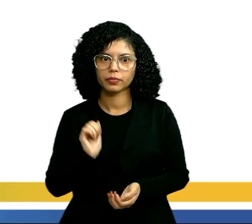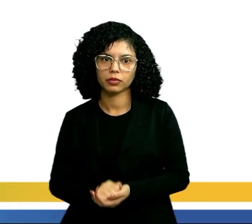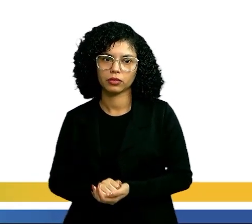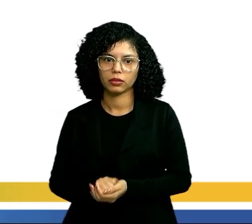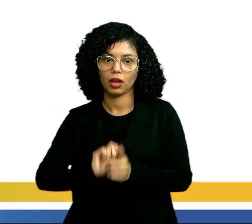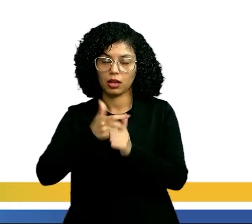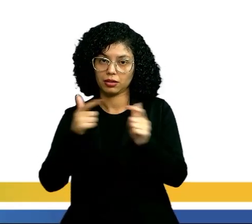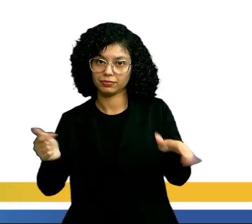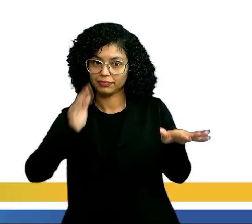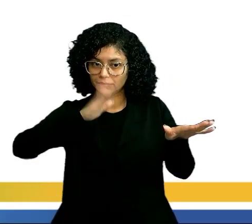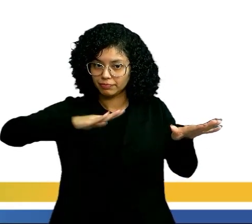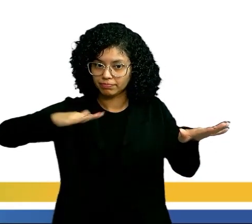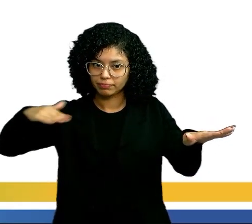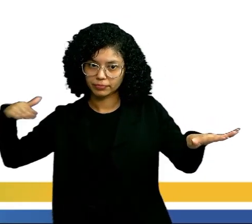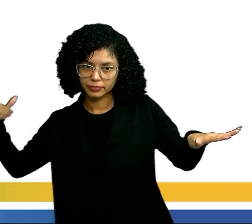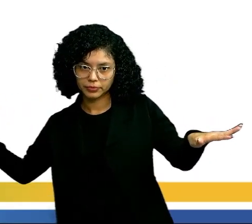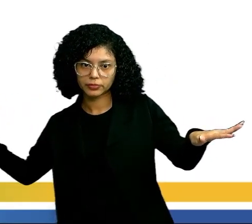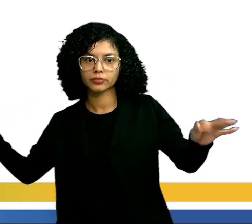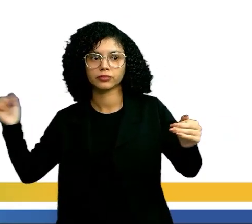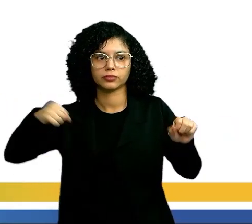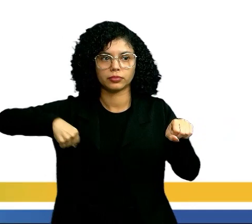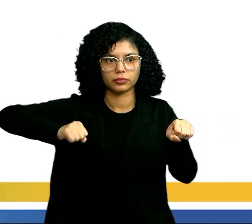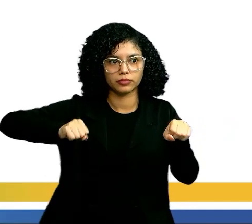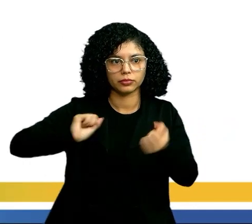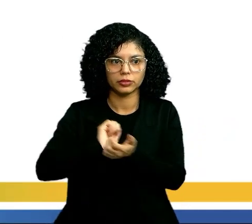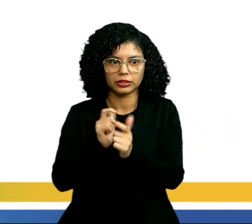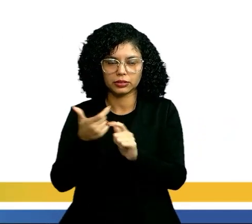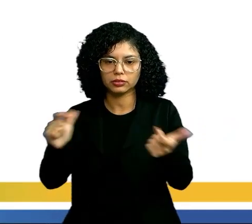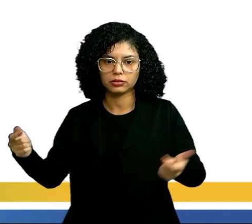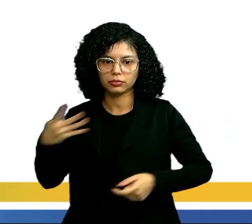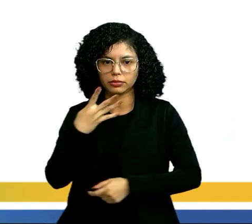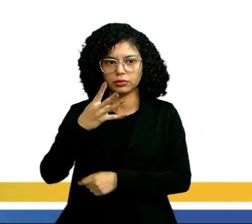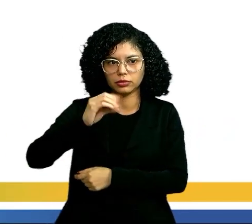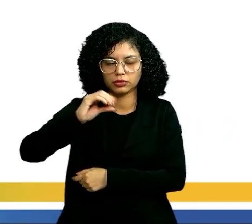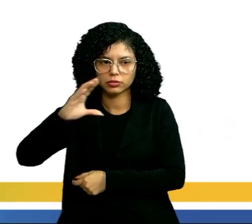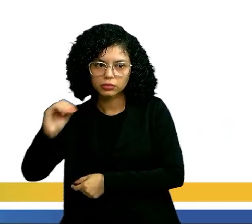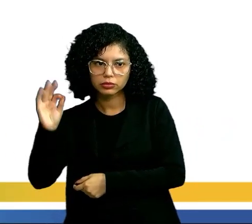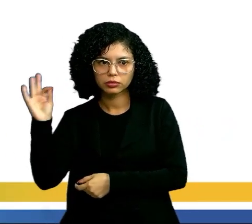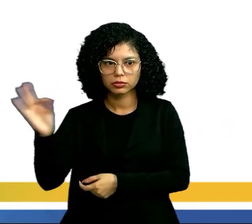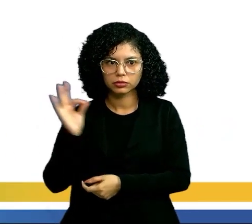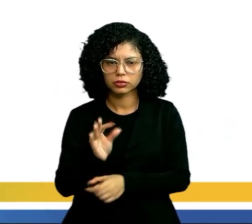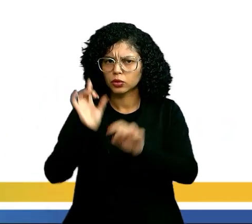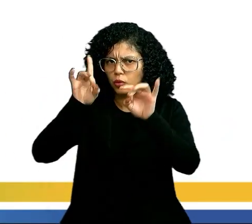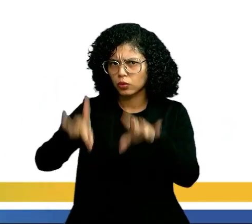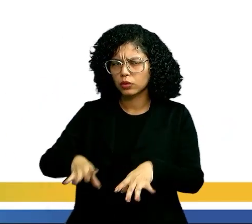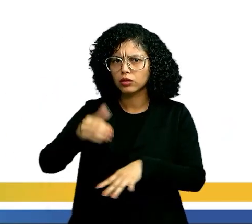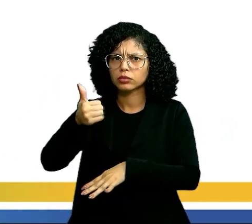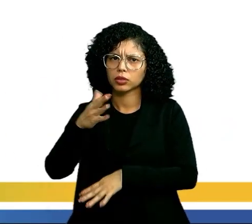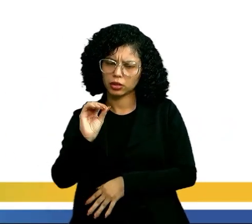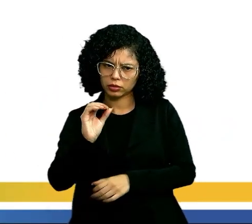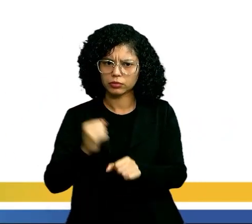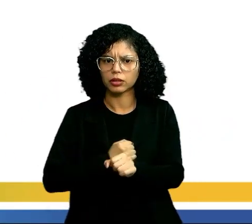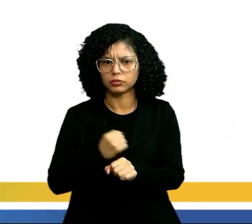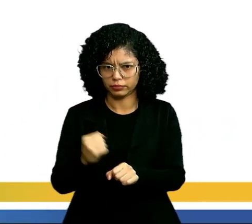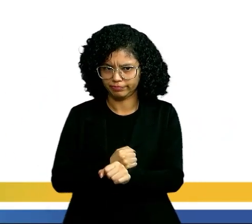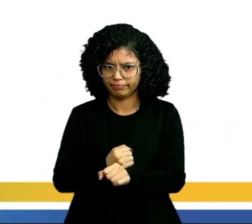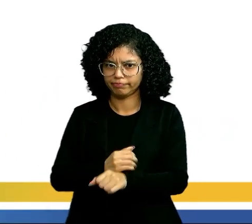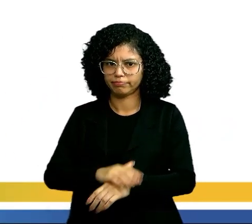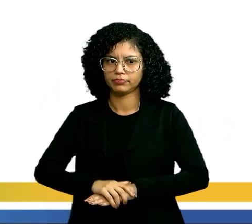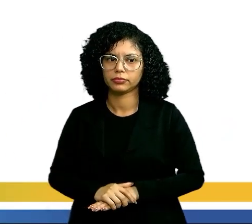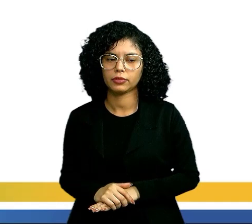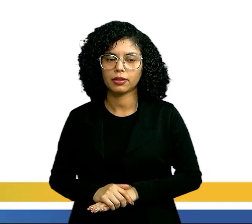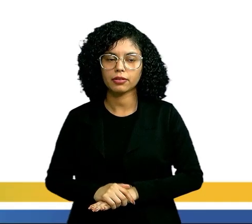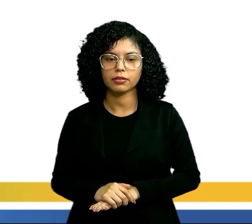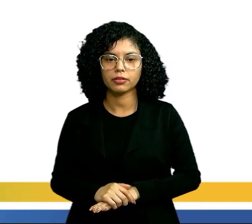Brasil, a frota de automóveis e motocicletas teve crescimento de até 400% nos últimos